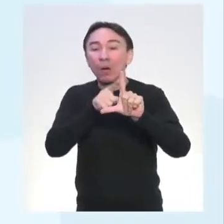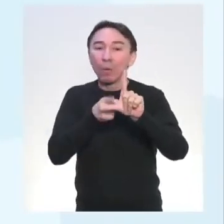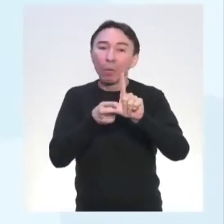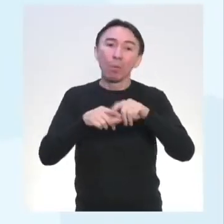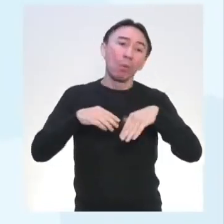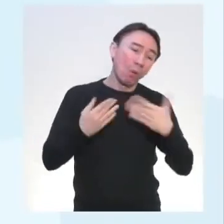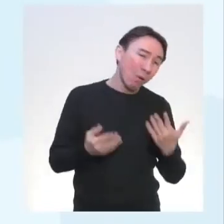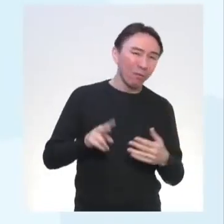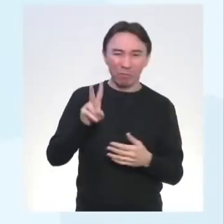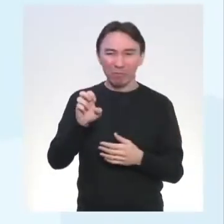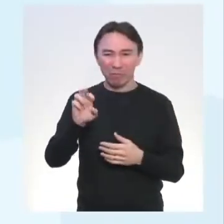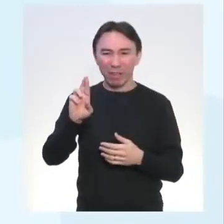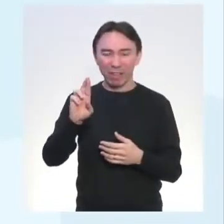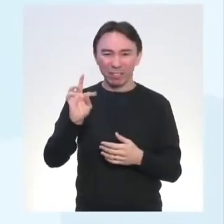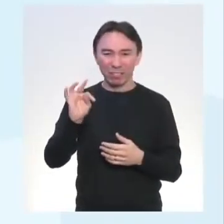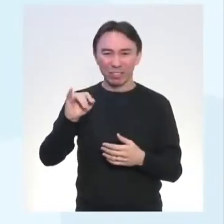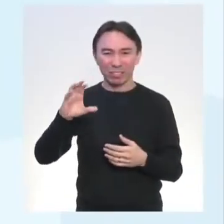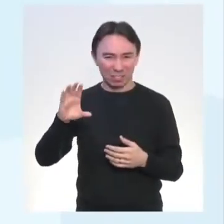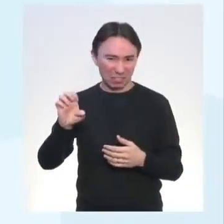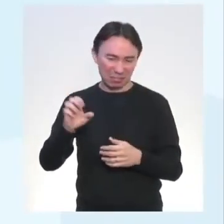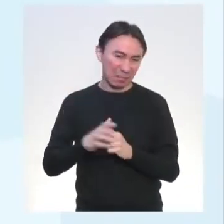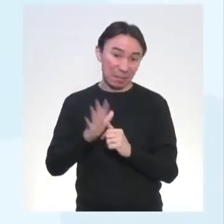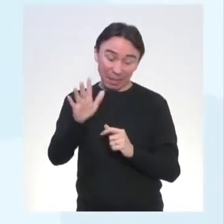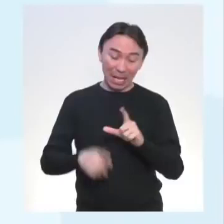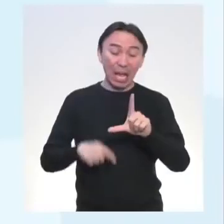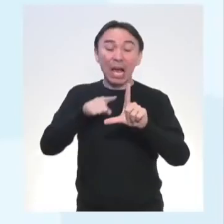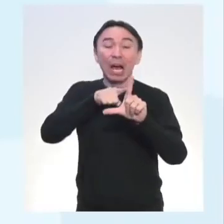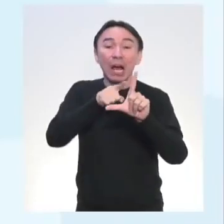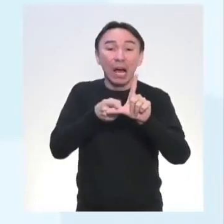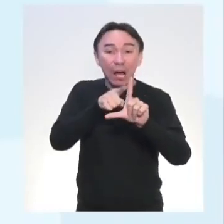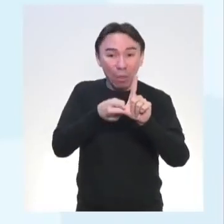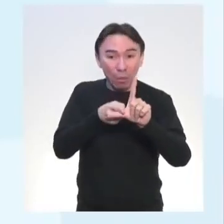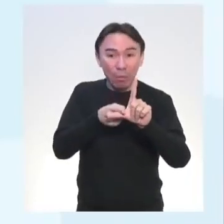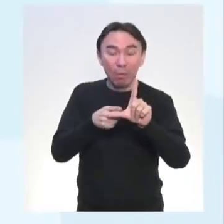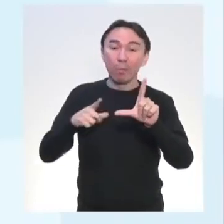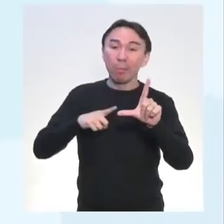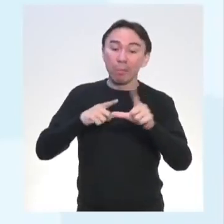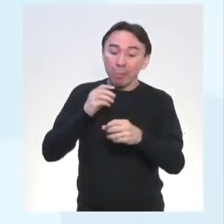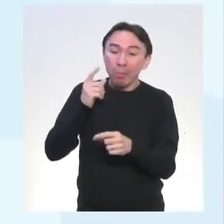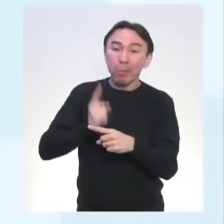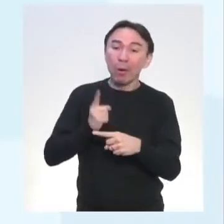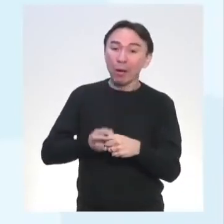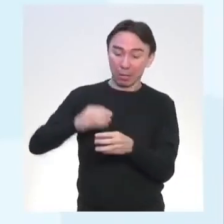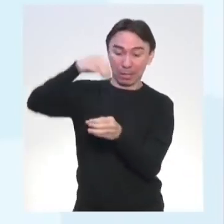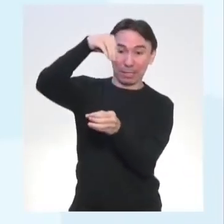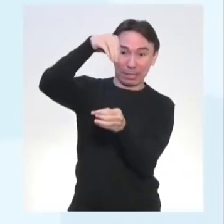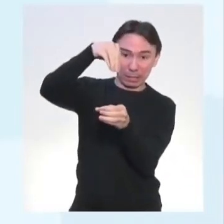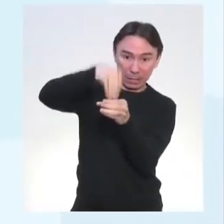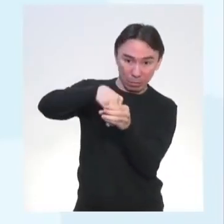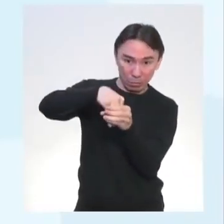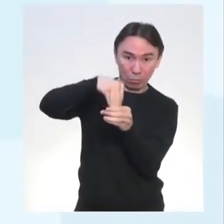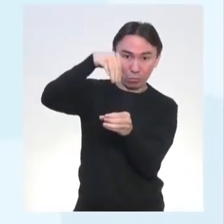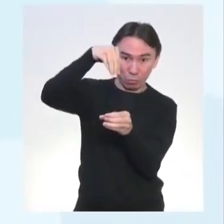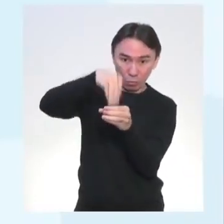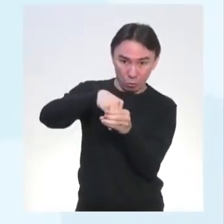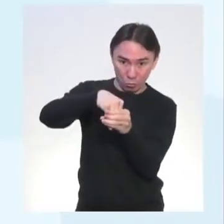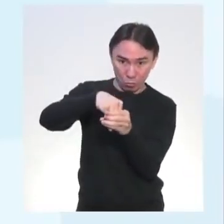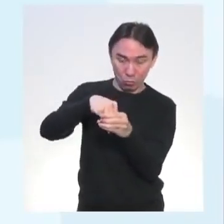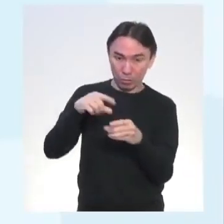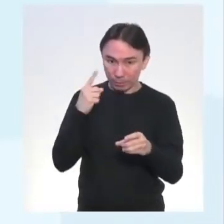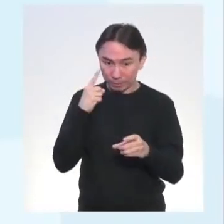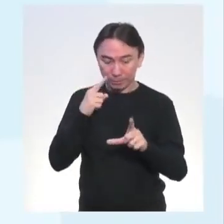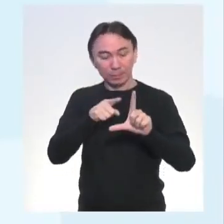um pouquinho sobre a abertura interna dele. Então vamos falar bastante essa palavra, ângulo, né? Que é essa abertura, né?